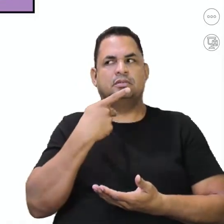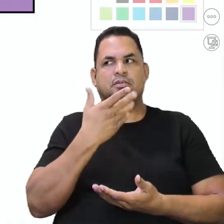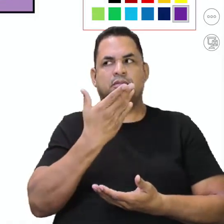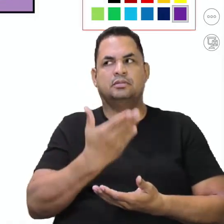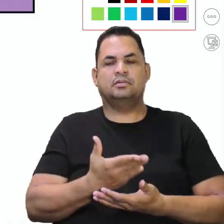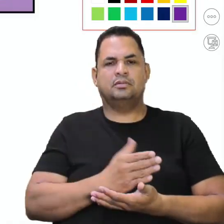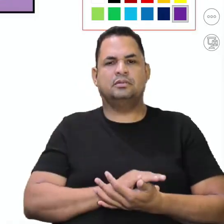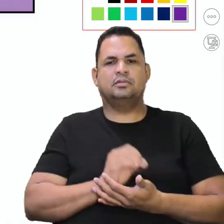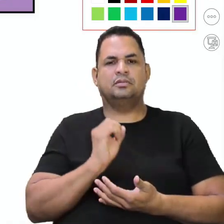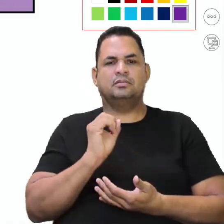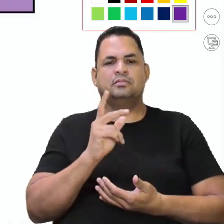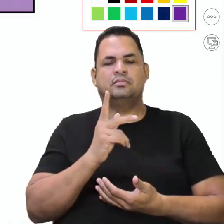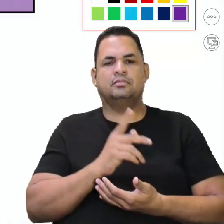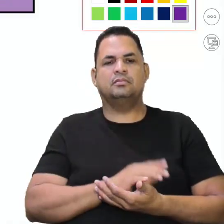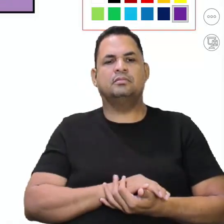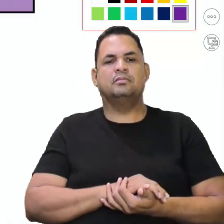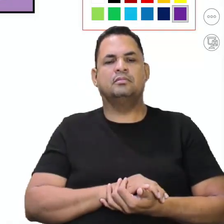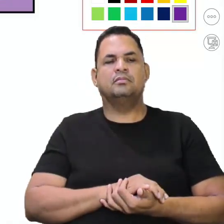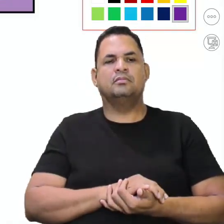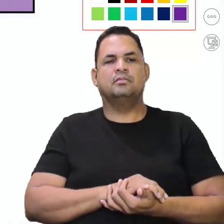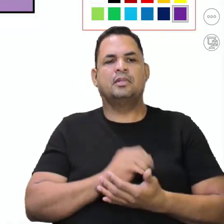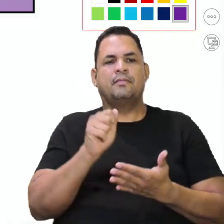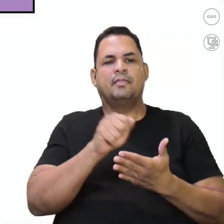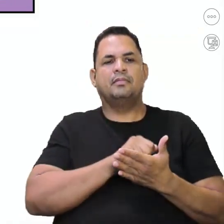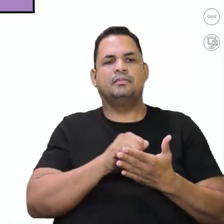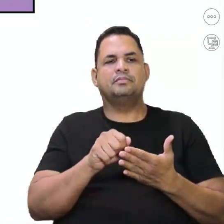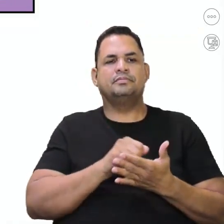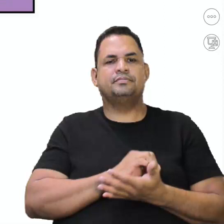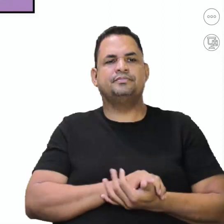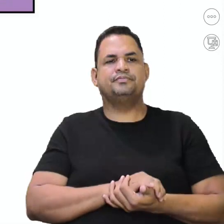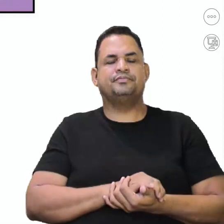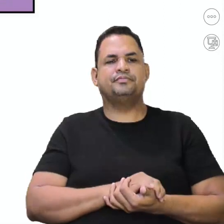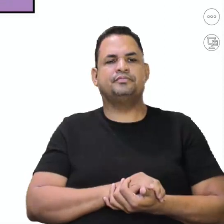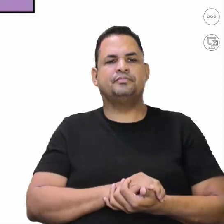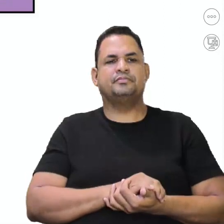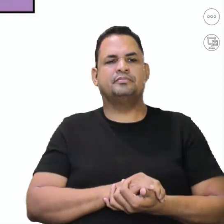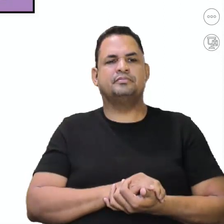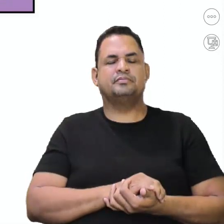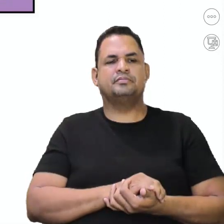pra vocês. Opa, eu quero apagar aqui, eraser.